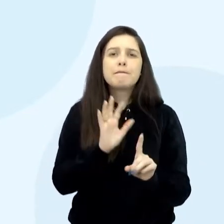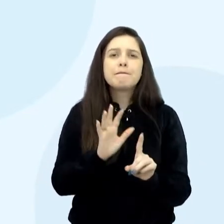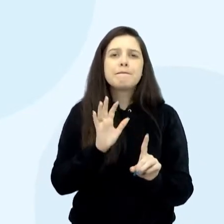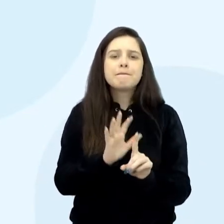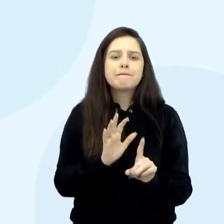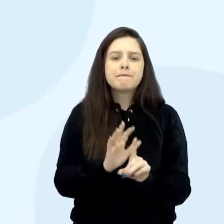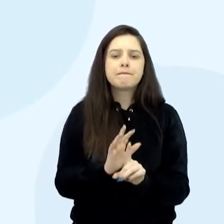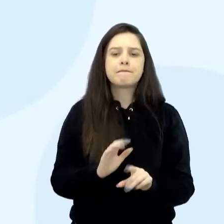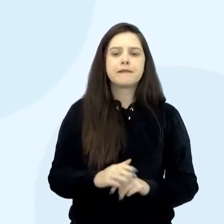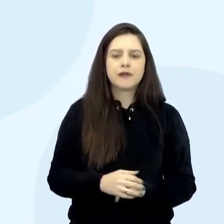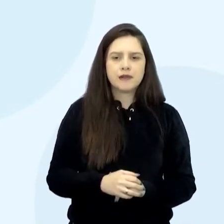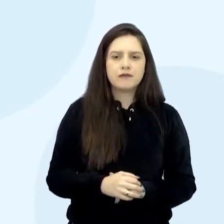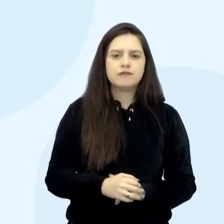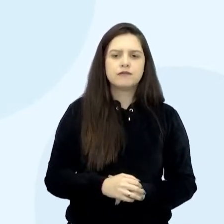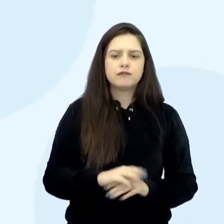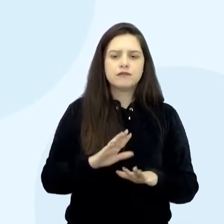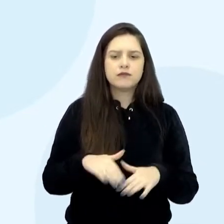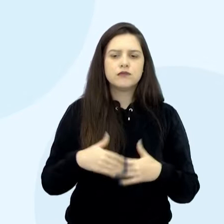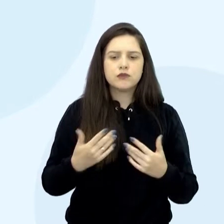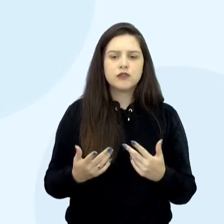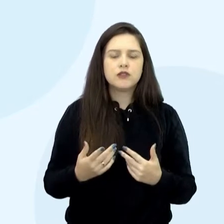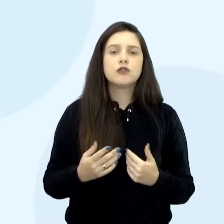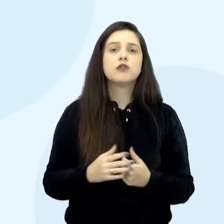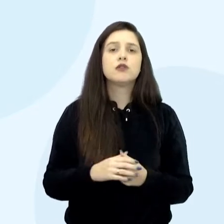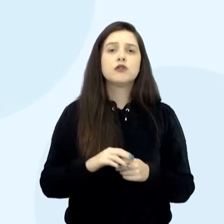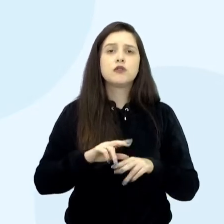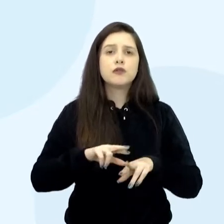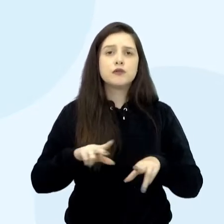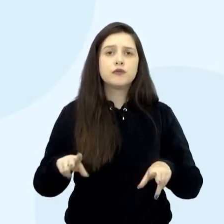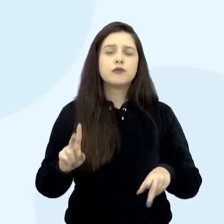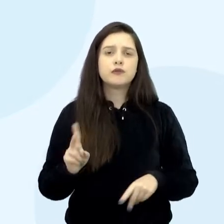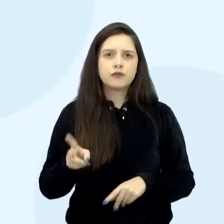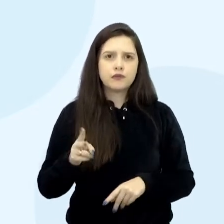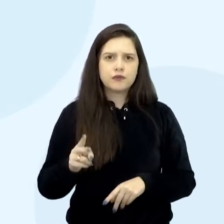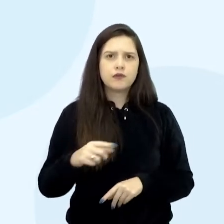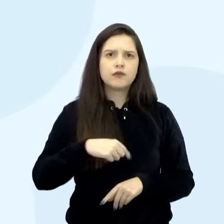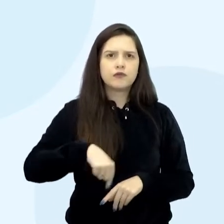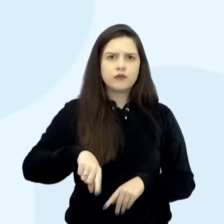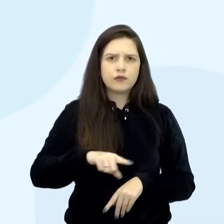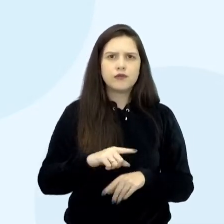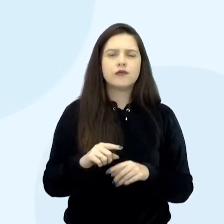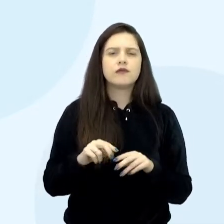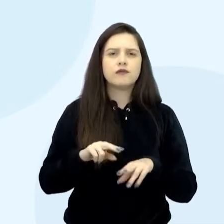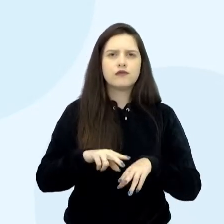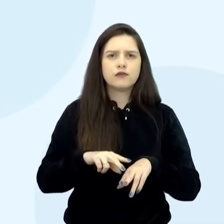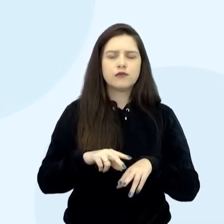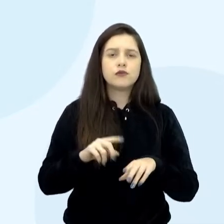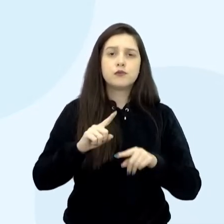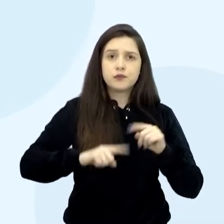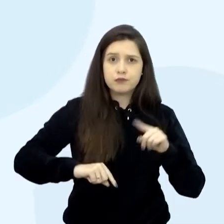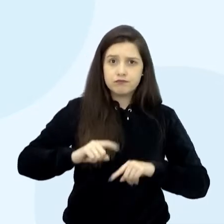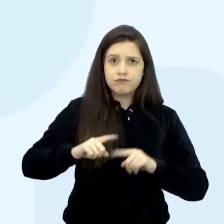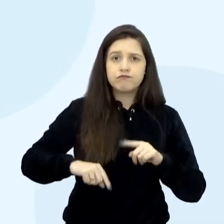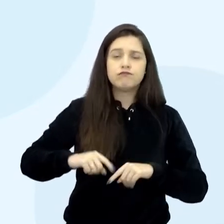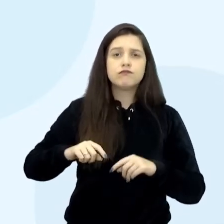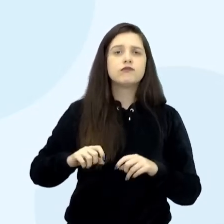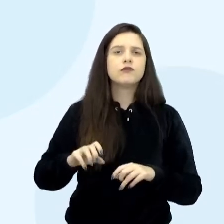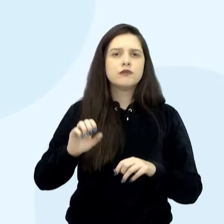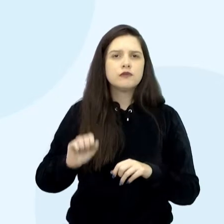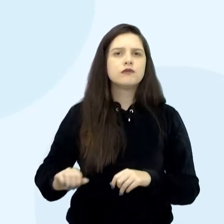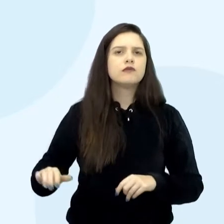chamamos de Kp. Então aqui na constante em função da pressão só irão entrar produtos no